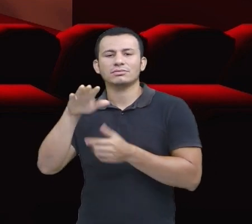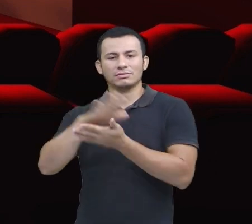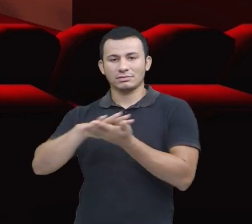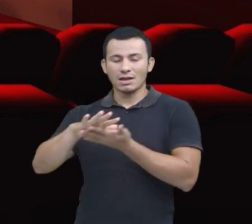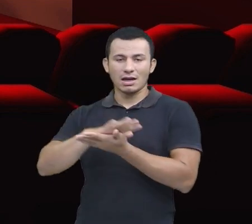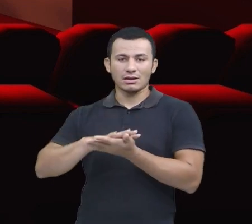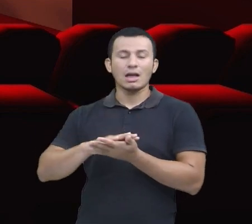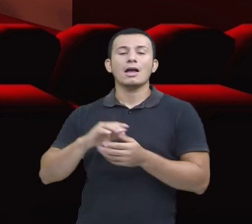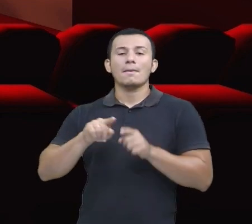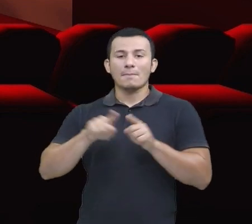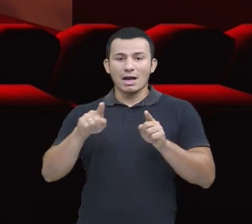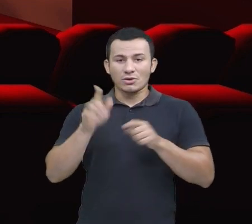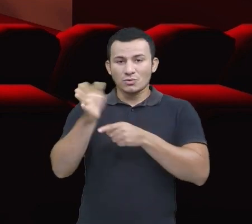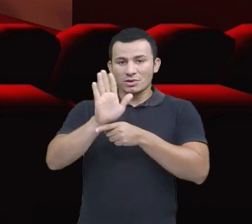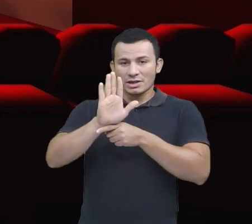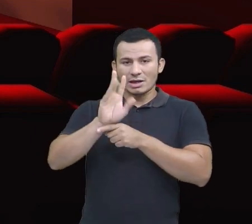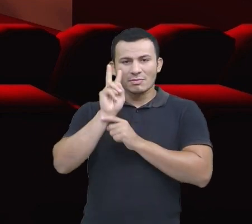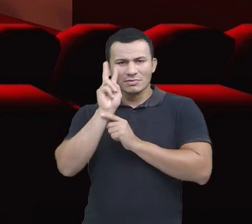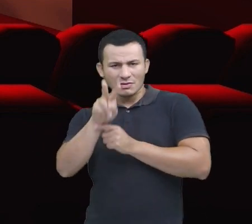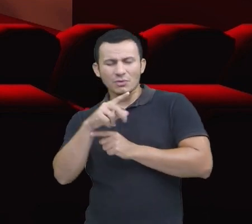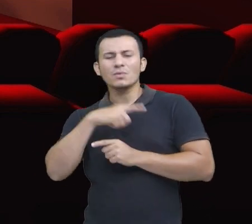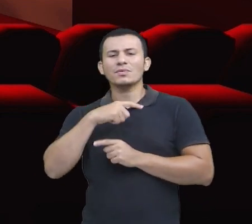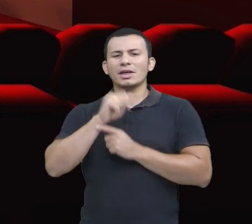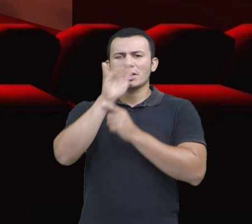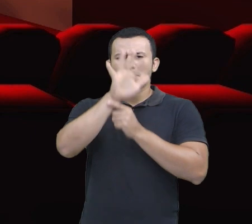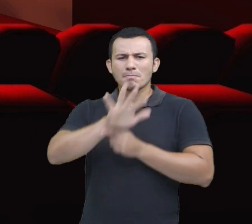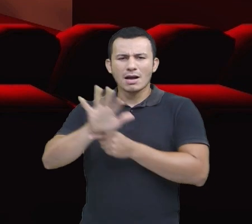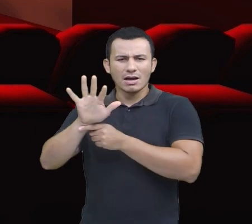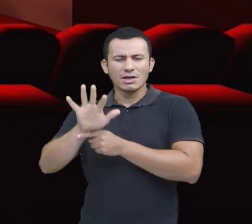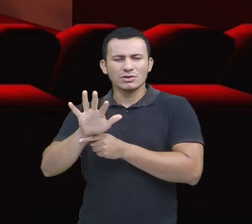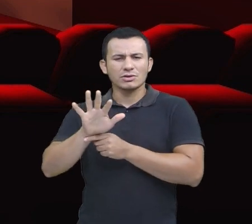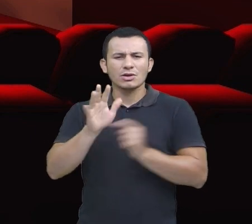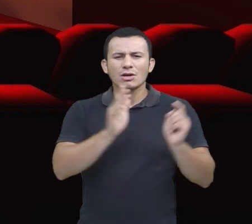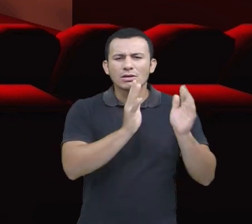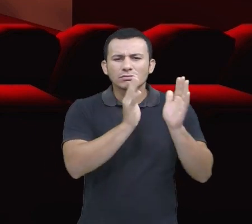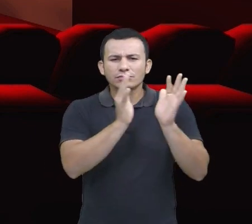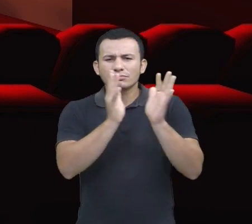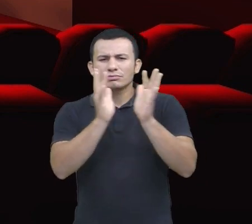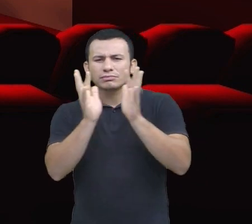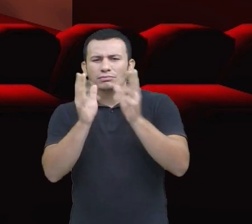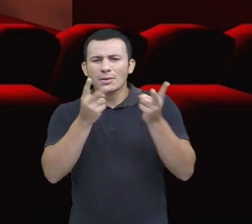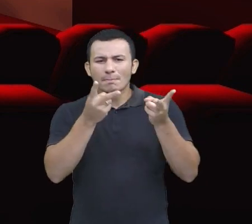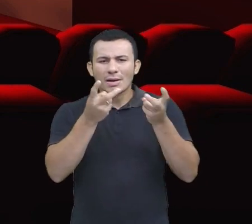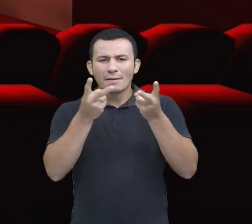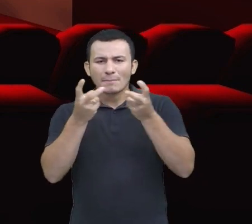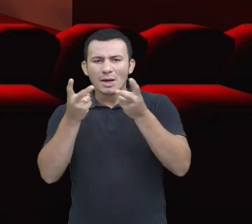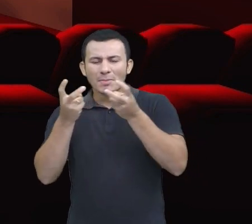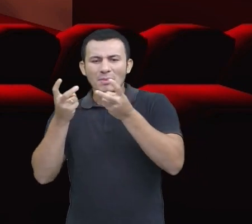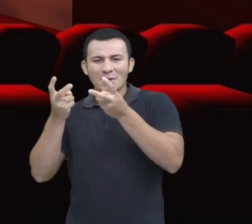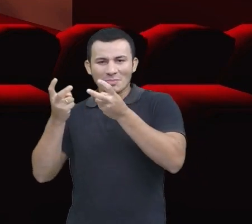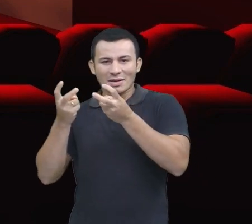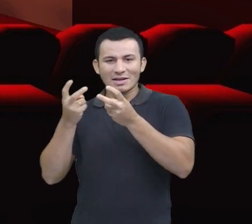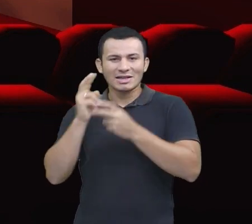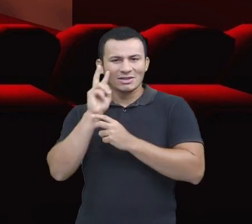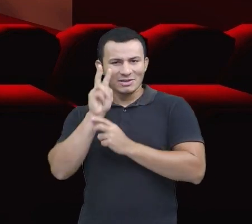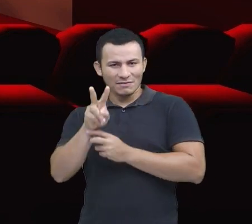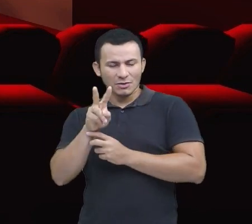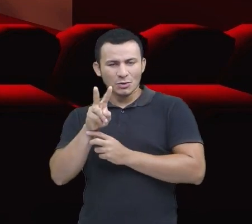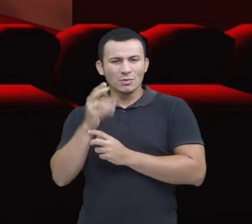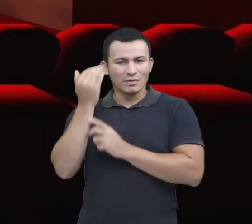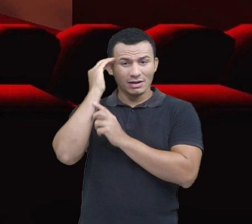muitas imagens. Nessas imagens, vocês perceberam o uso da linguagem não verbal? Porque